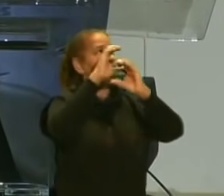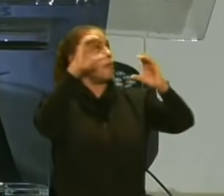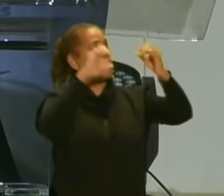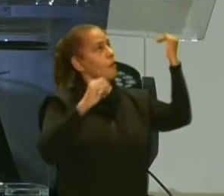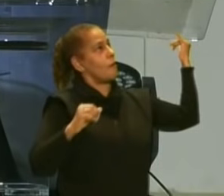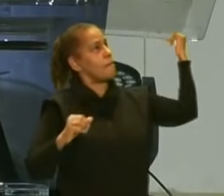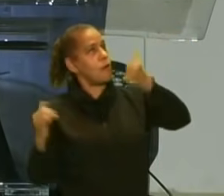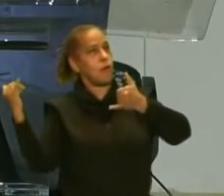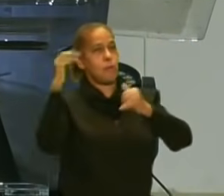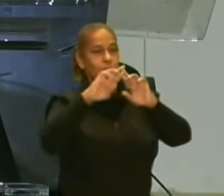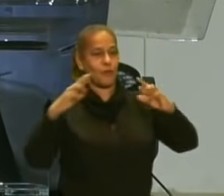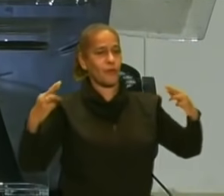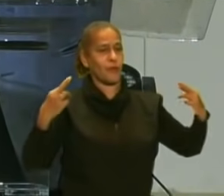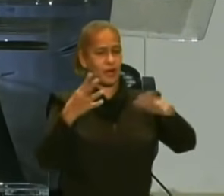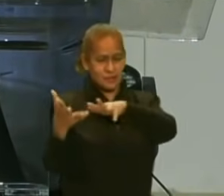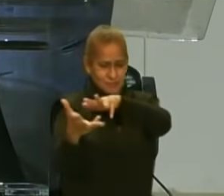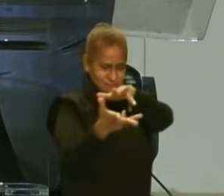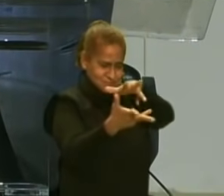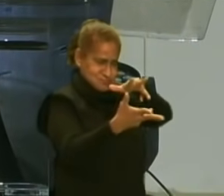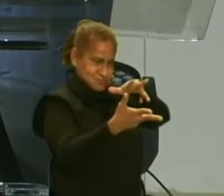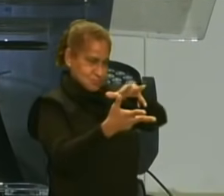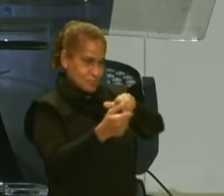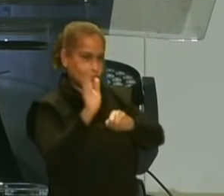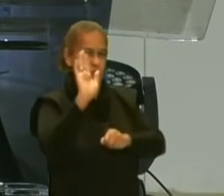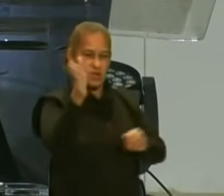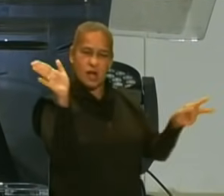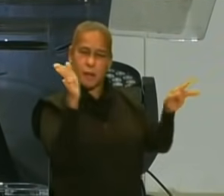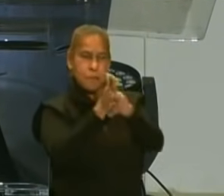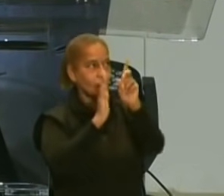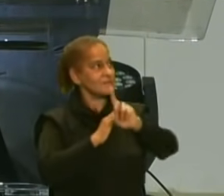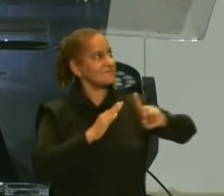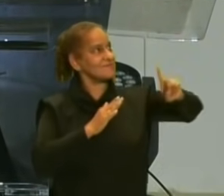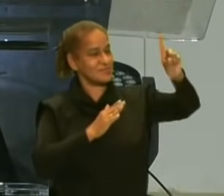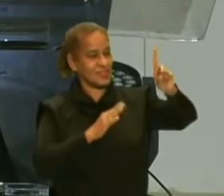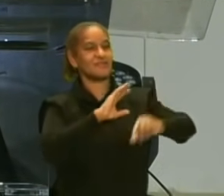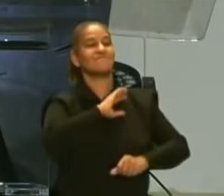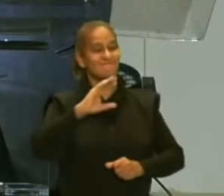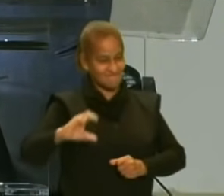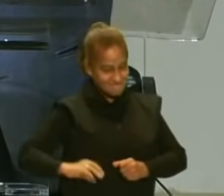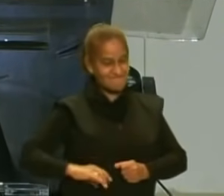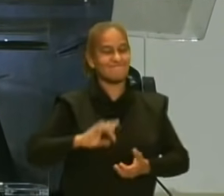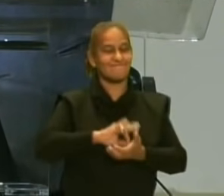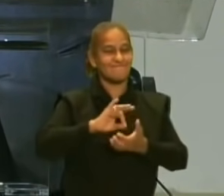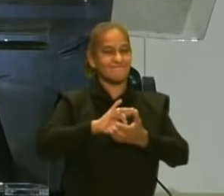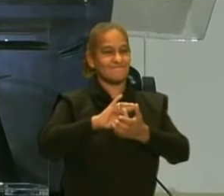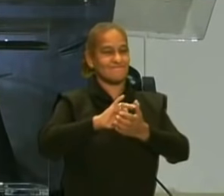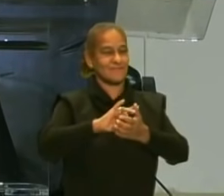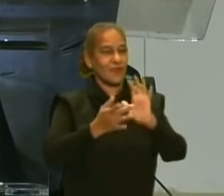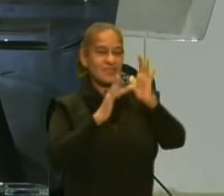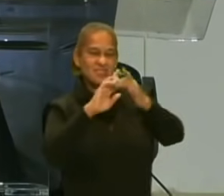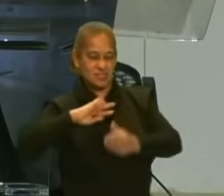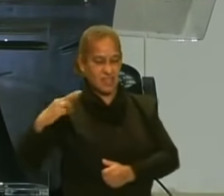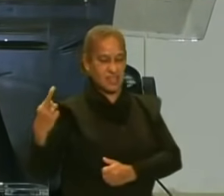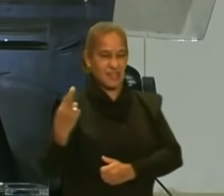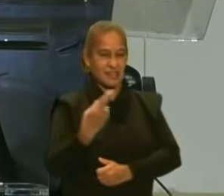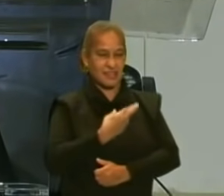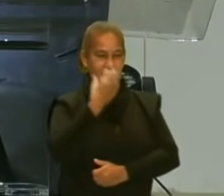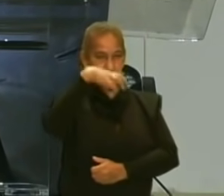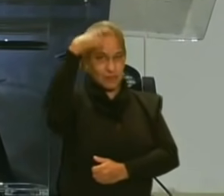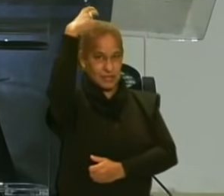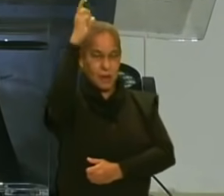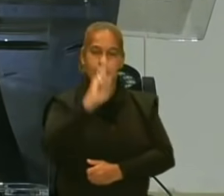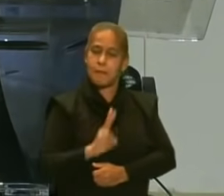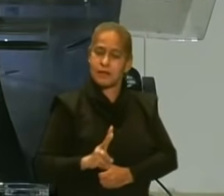o reino do mundo se tornou de nosso Senhor e do seu Cristo, e ele reinará para todo sempre. E